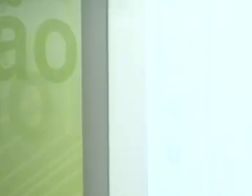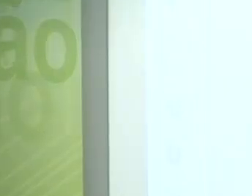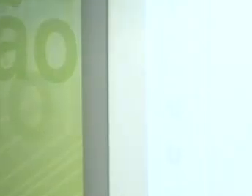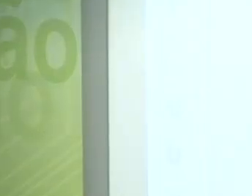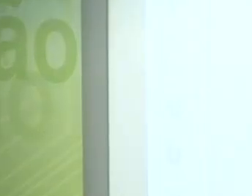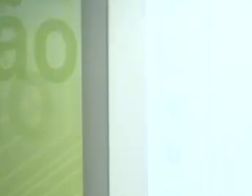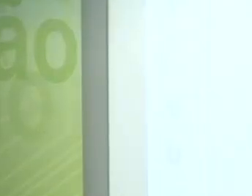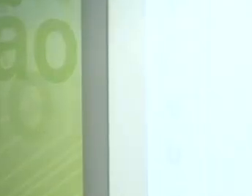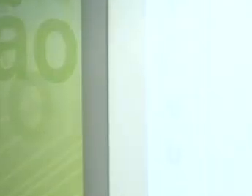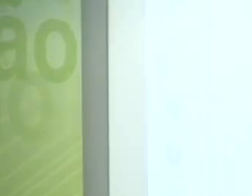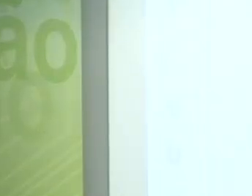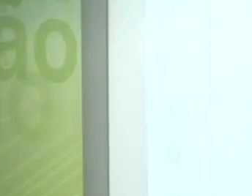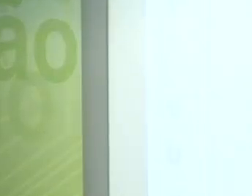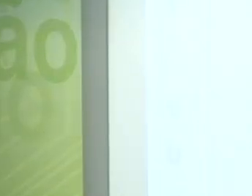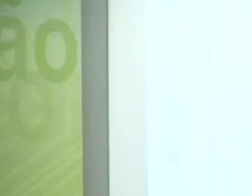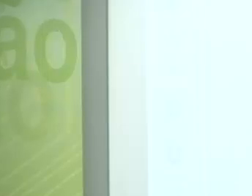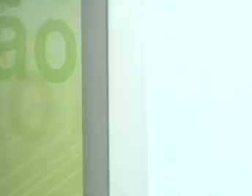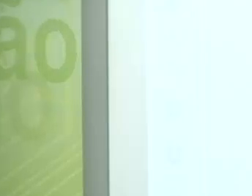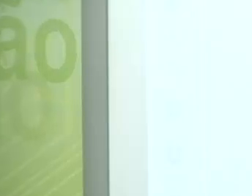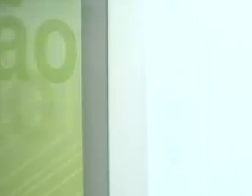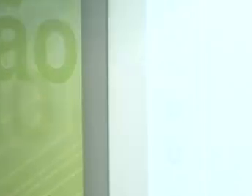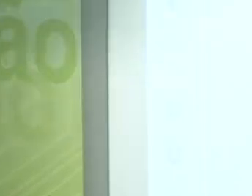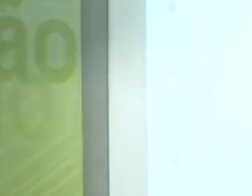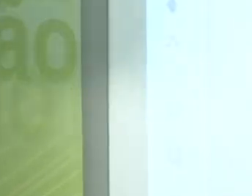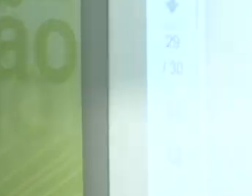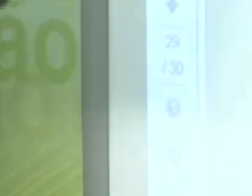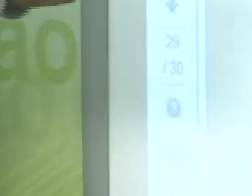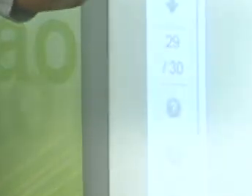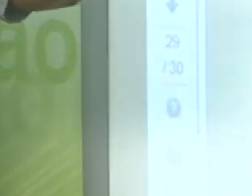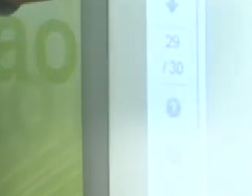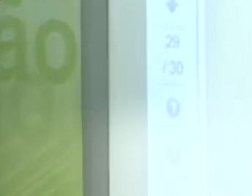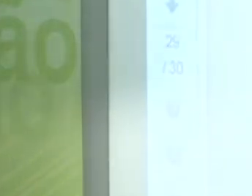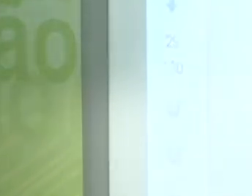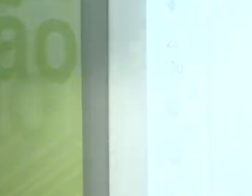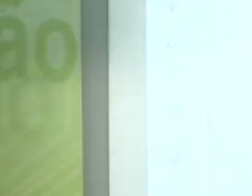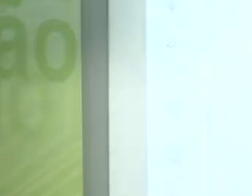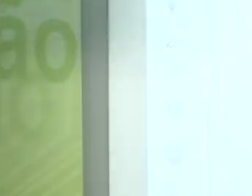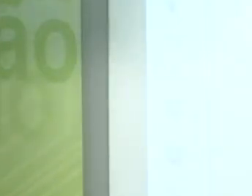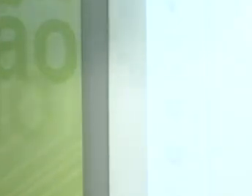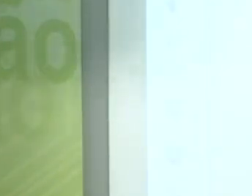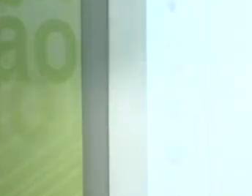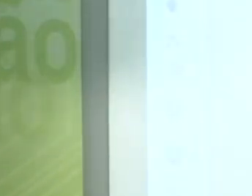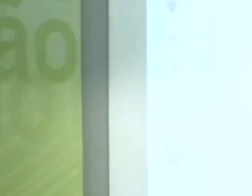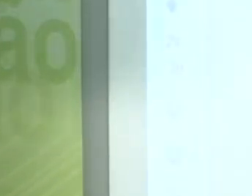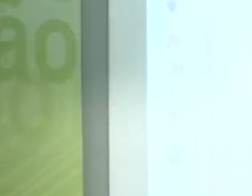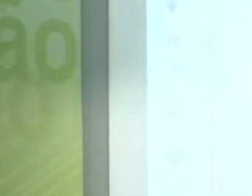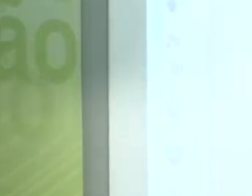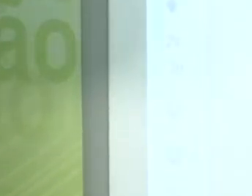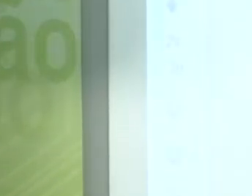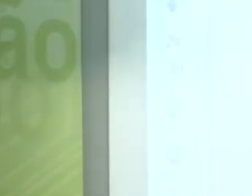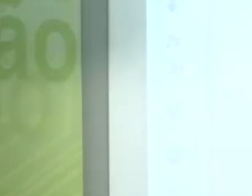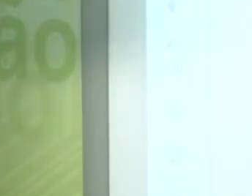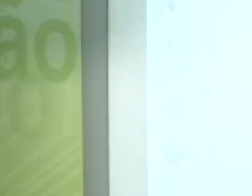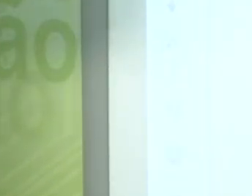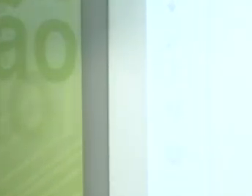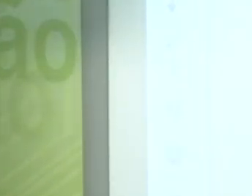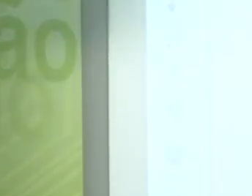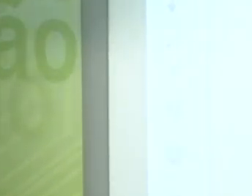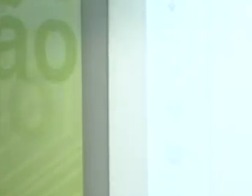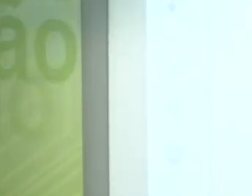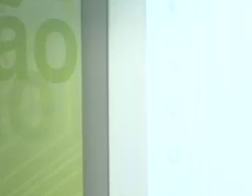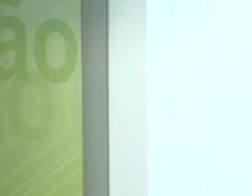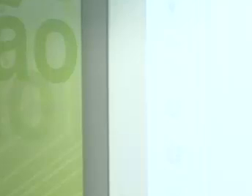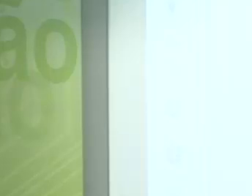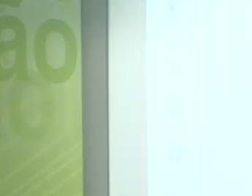gente consegue evoluir. A nossa área, graças a Deus, a gente consegue se adequar a essas novas mudanças, até sociais, etc.